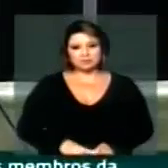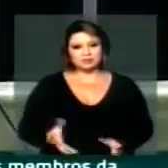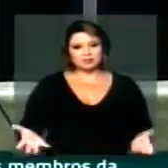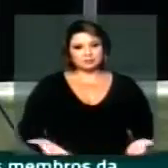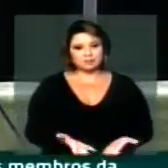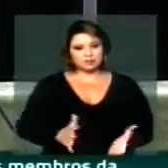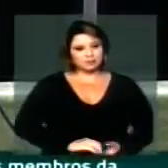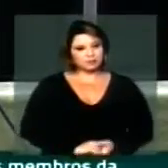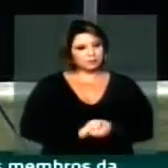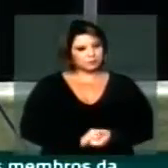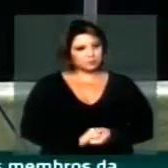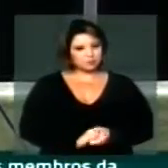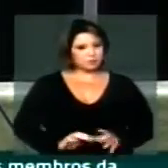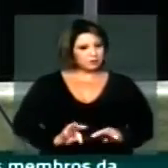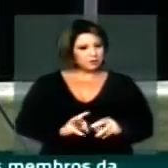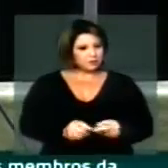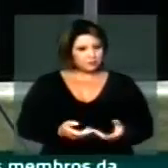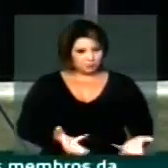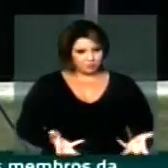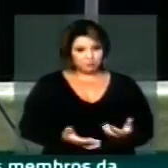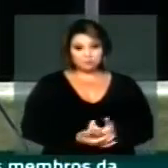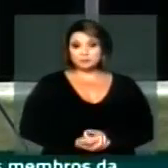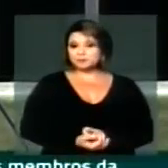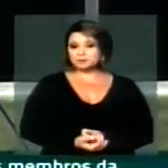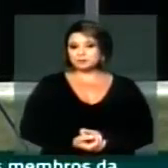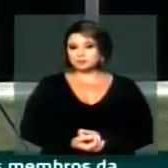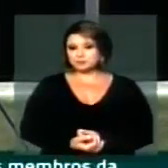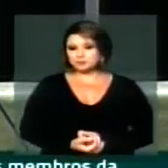meus cumprimentos a todos,